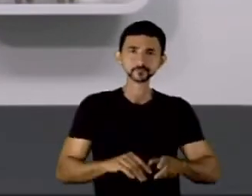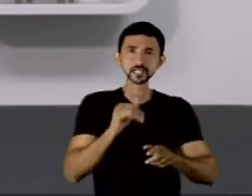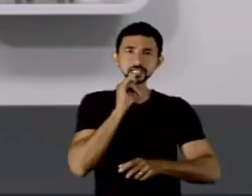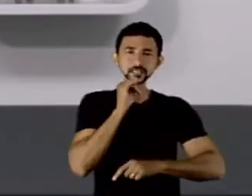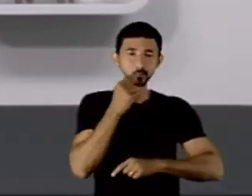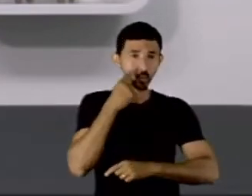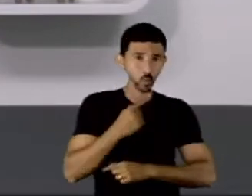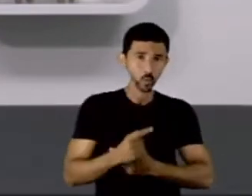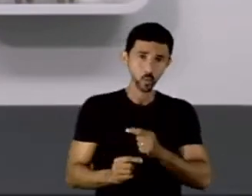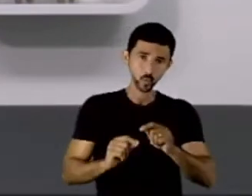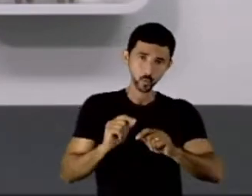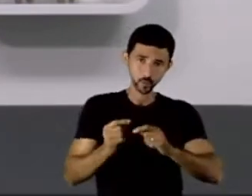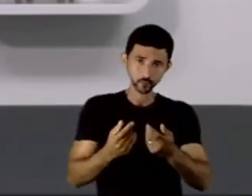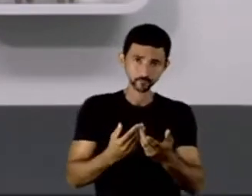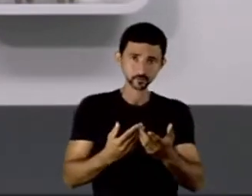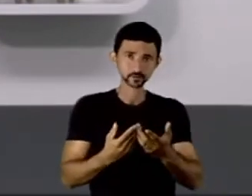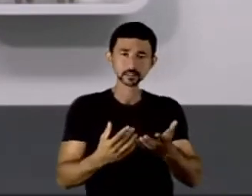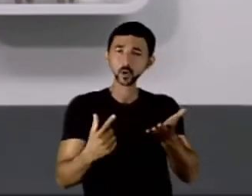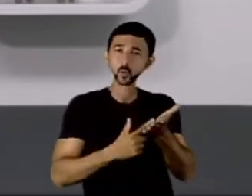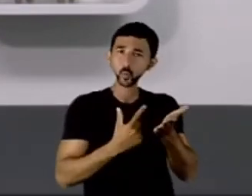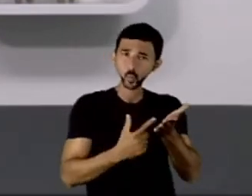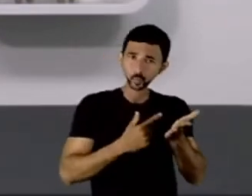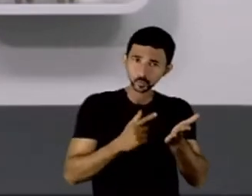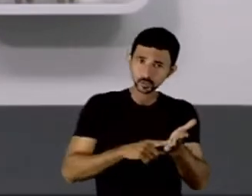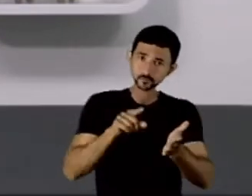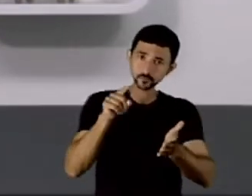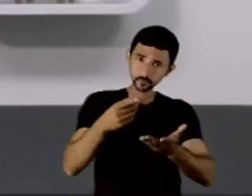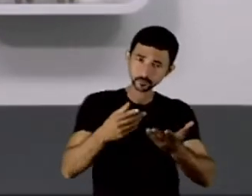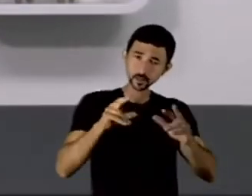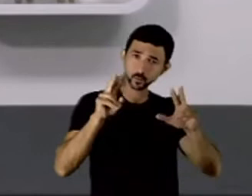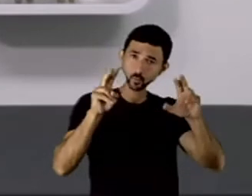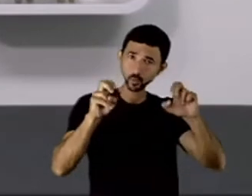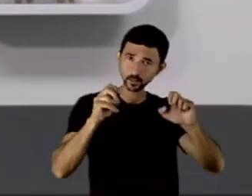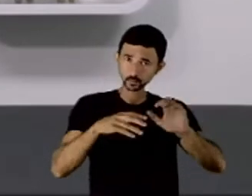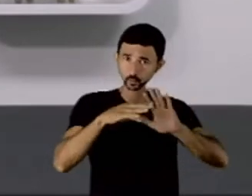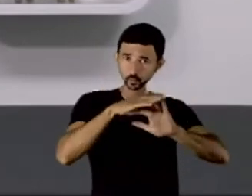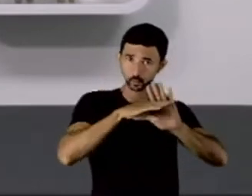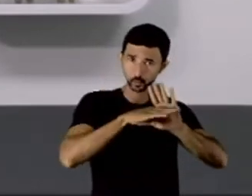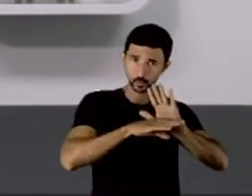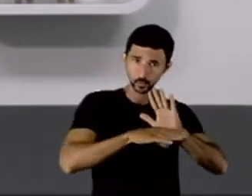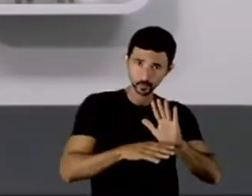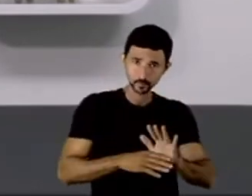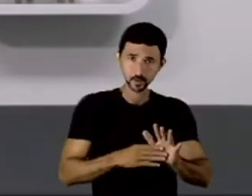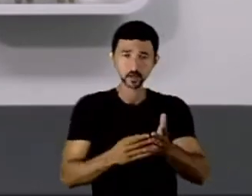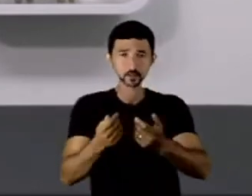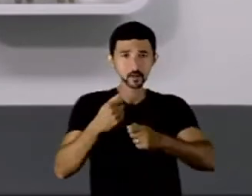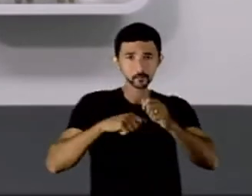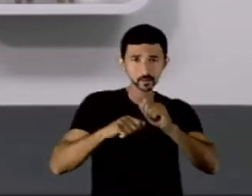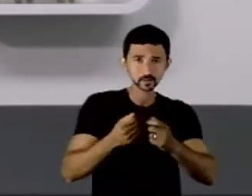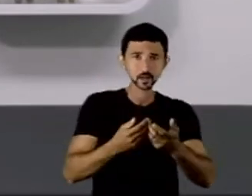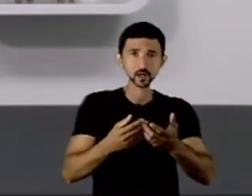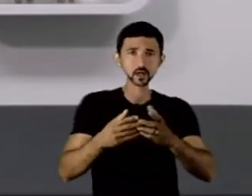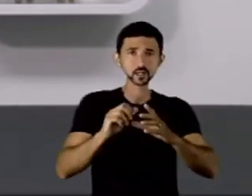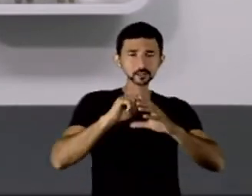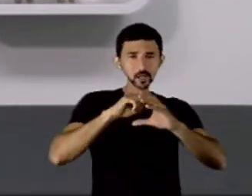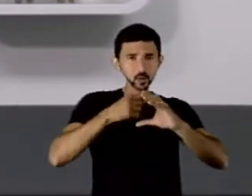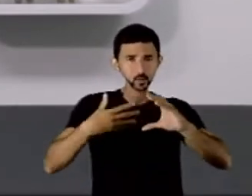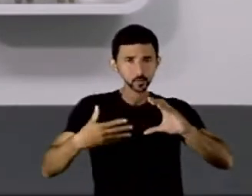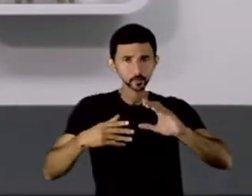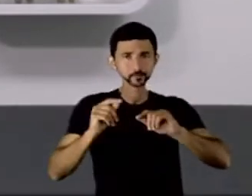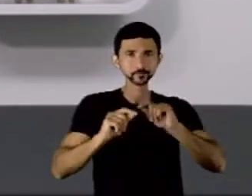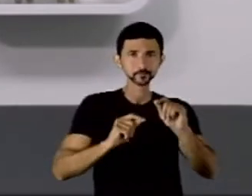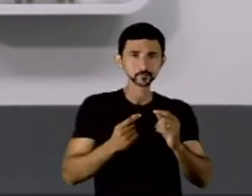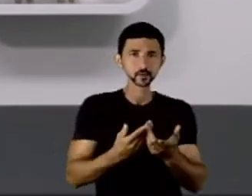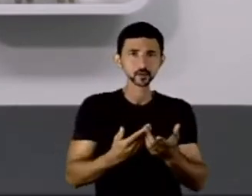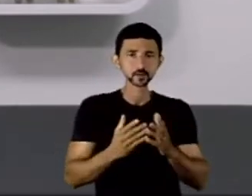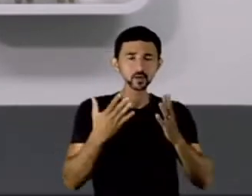vocês observarem o livro de vocês, o conteúdo programático, as habilidades e as competências